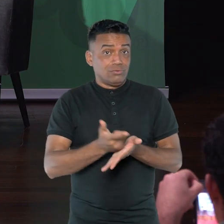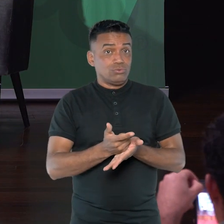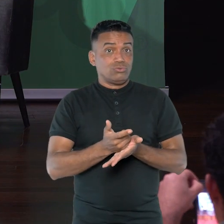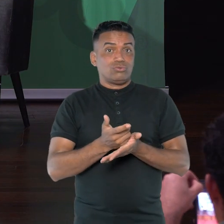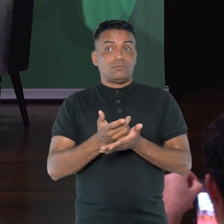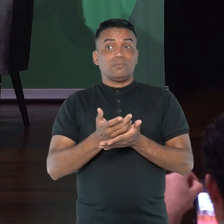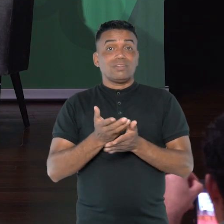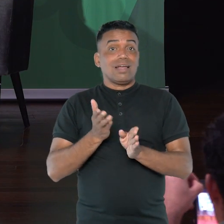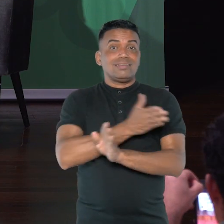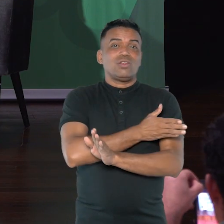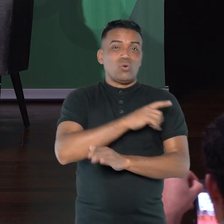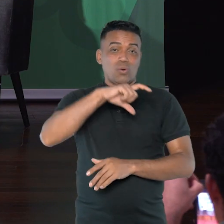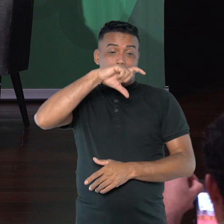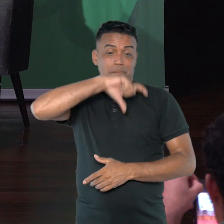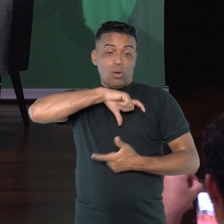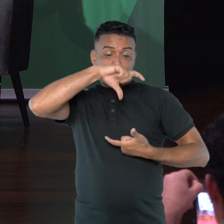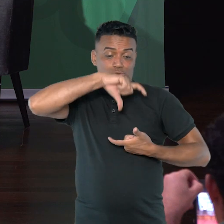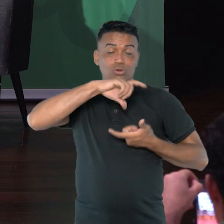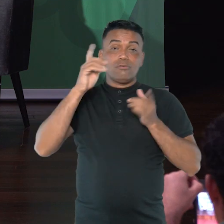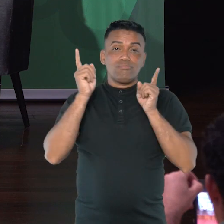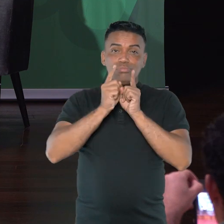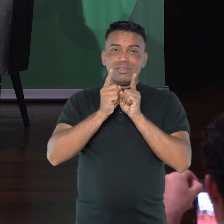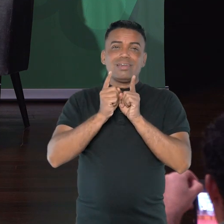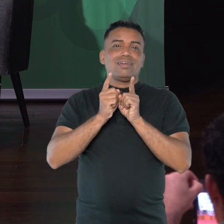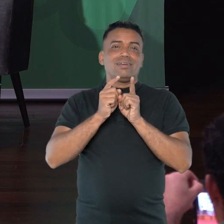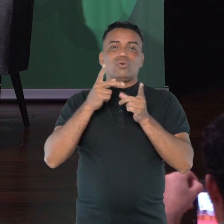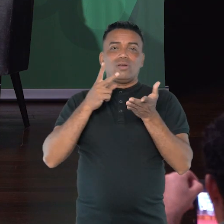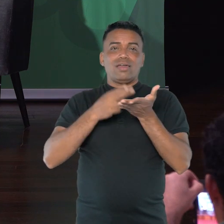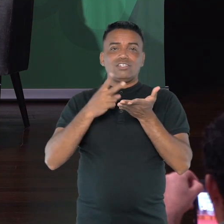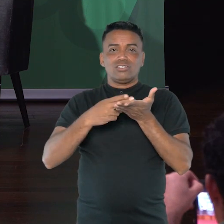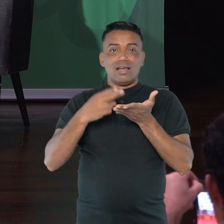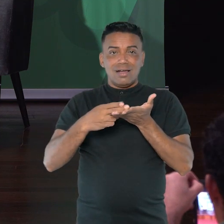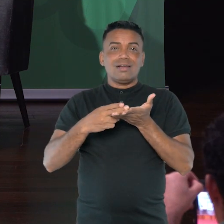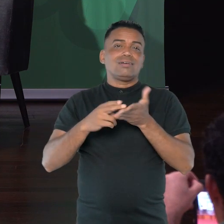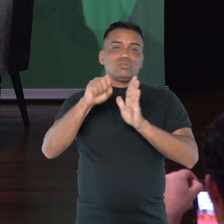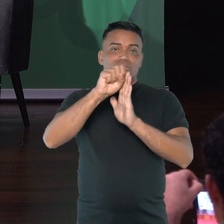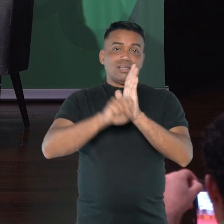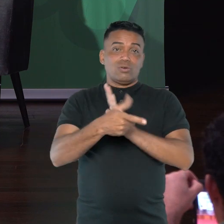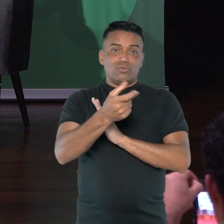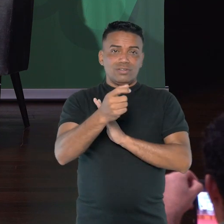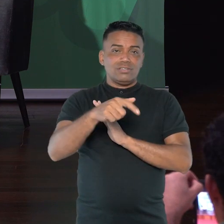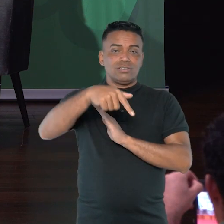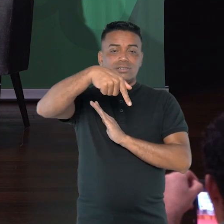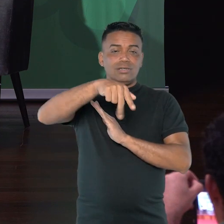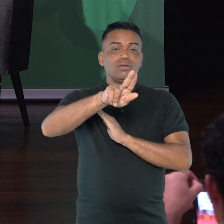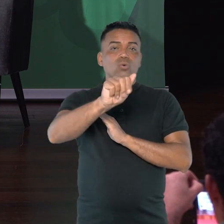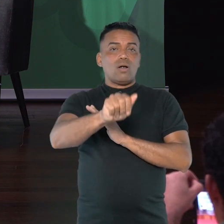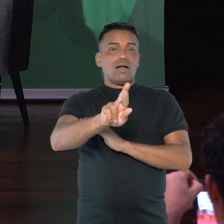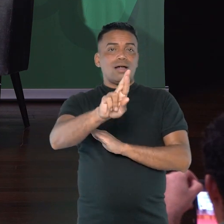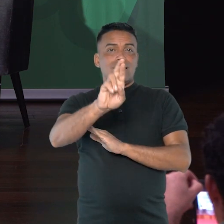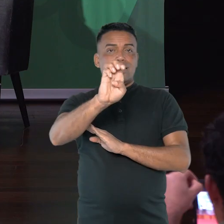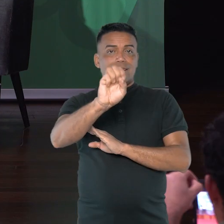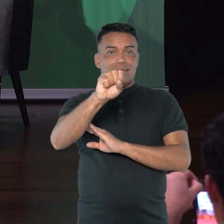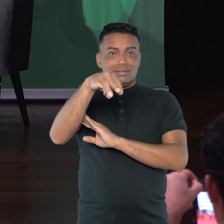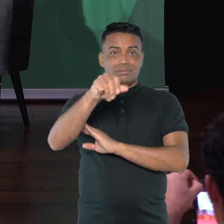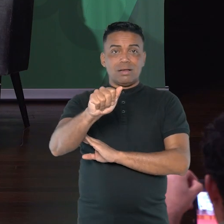dessas edições de bolso, que eram os livros populares editados no início do século XX pelo Quaresma, as edições Quaresma, que se chamava. Essa nota